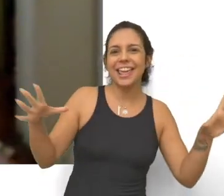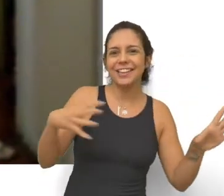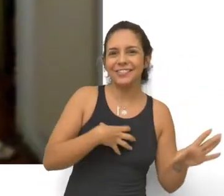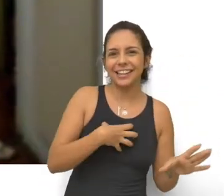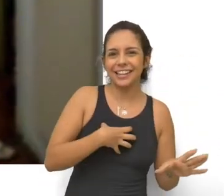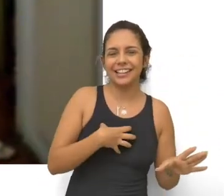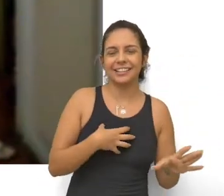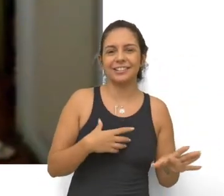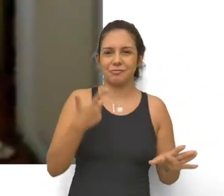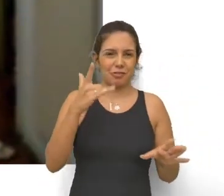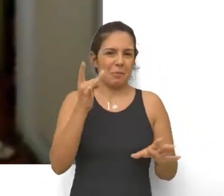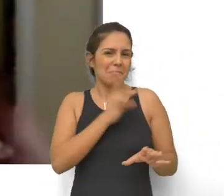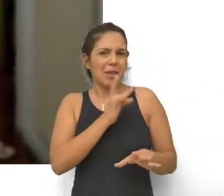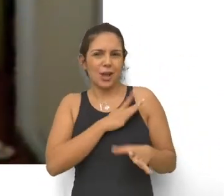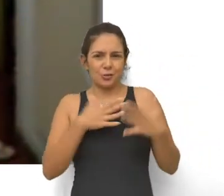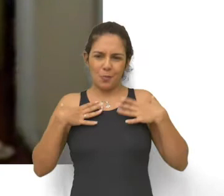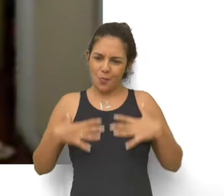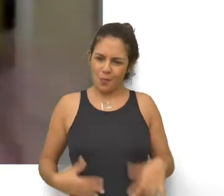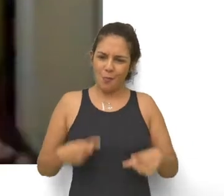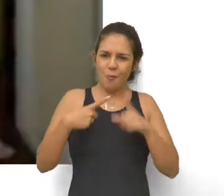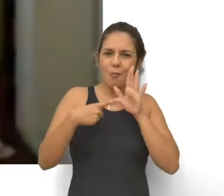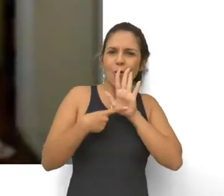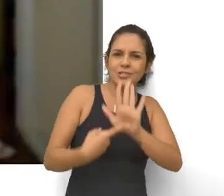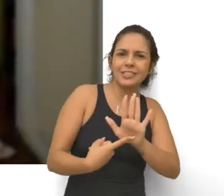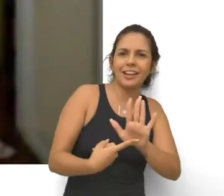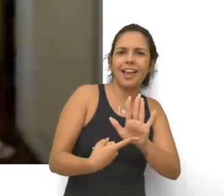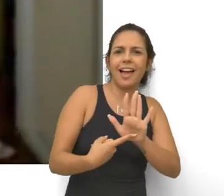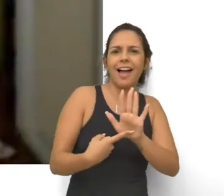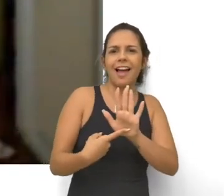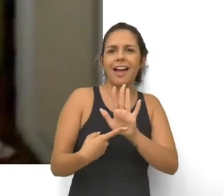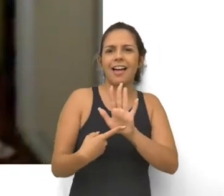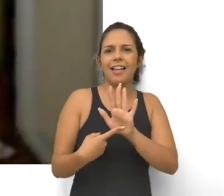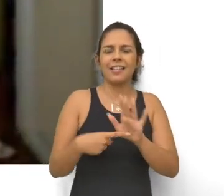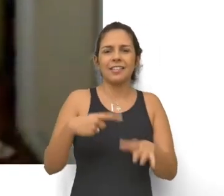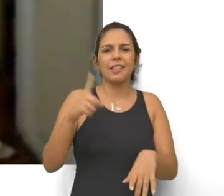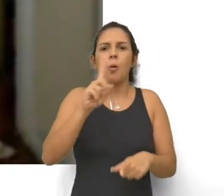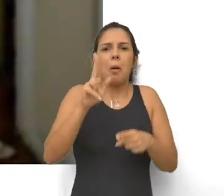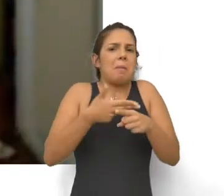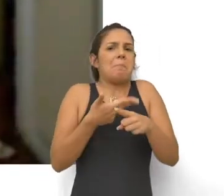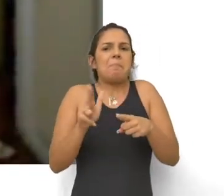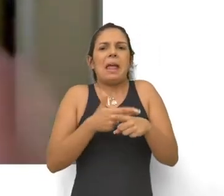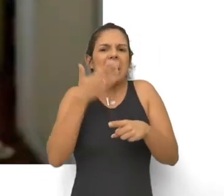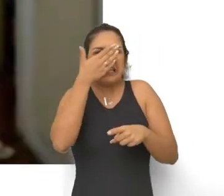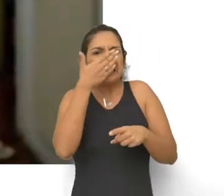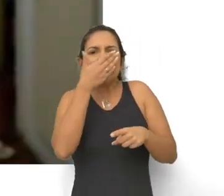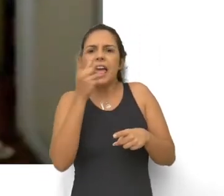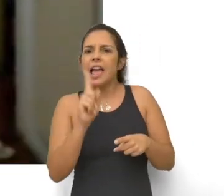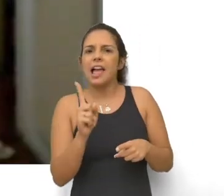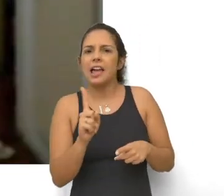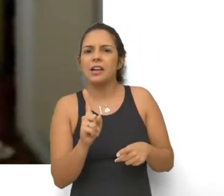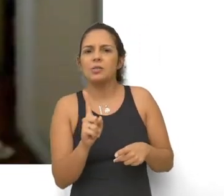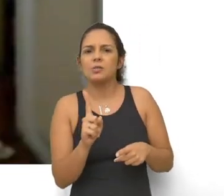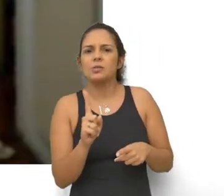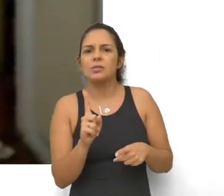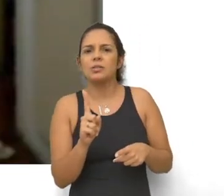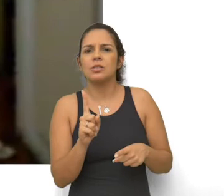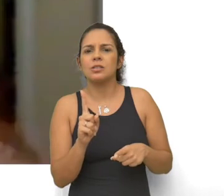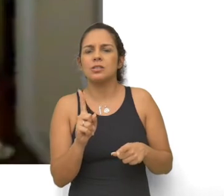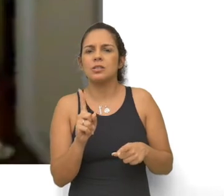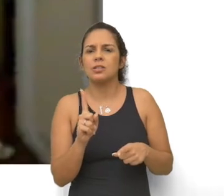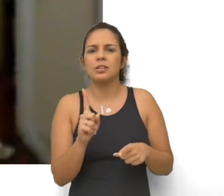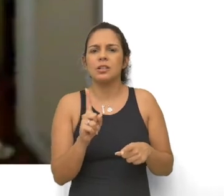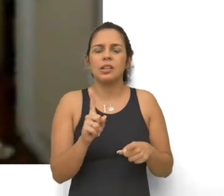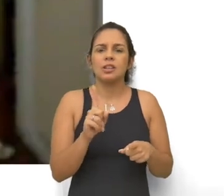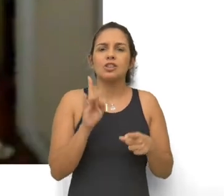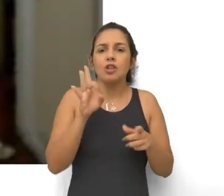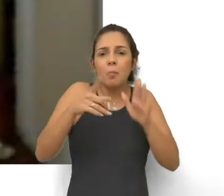inclusive sem esse pudor do corpo, festejando com o erotismo assim, sublimado, ninguém estava fazendo sexo